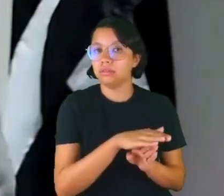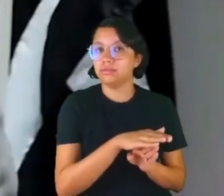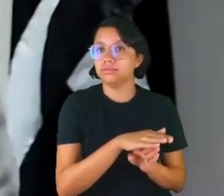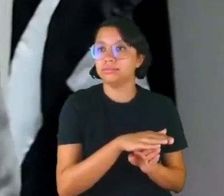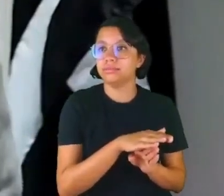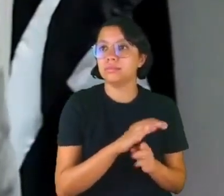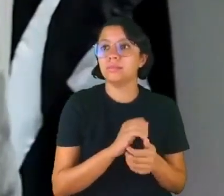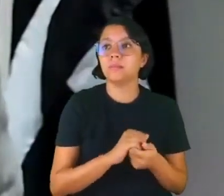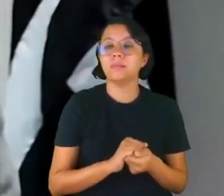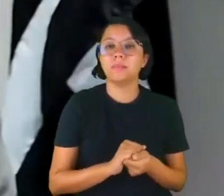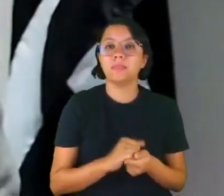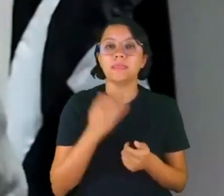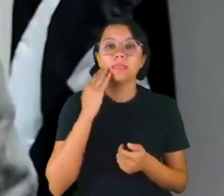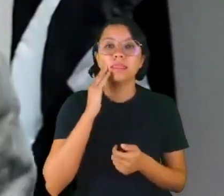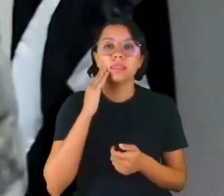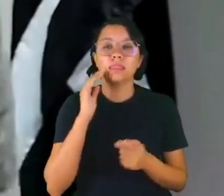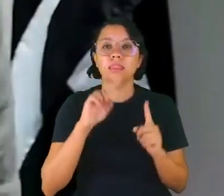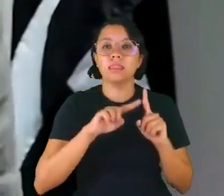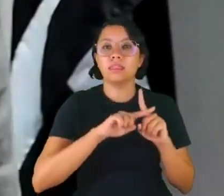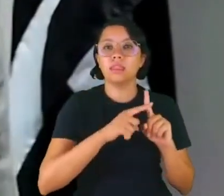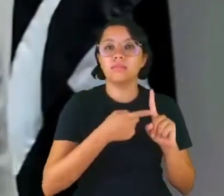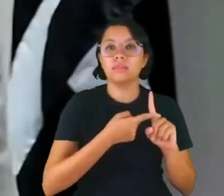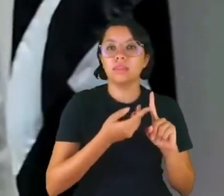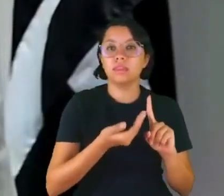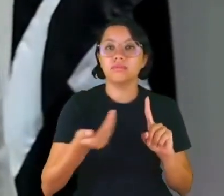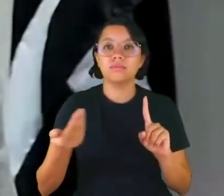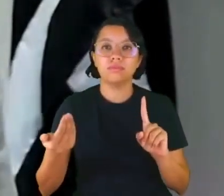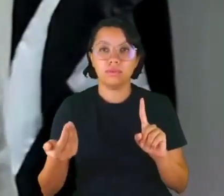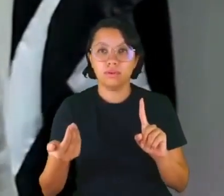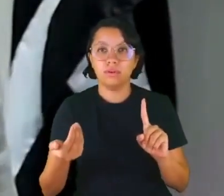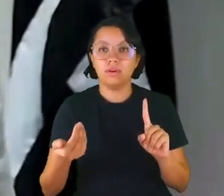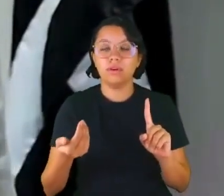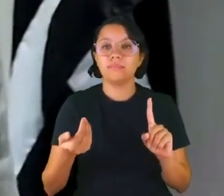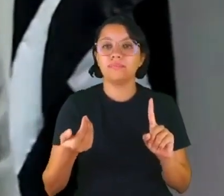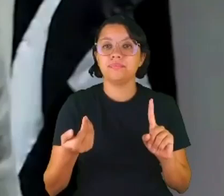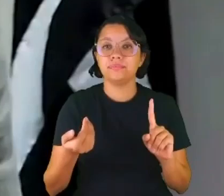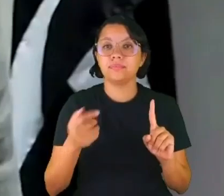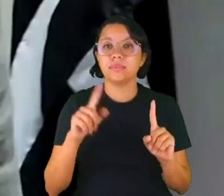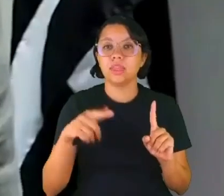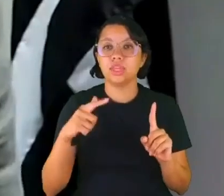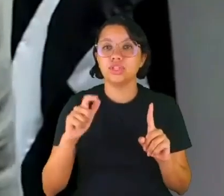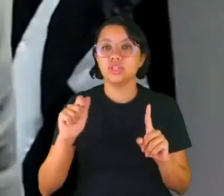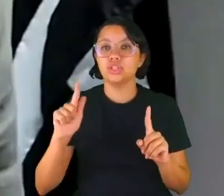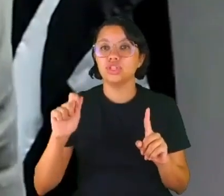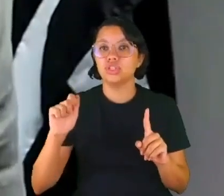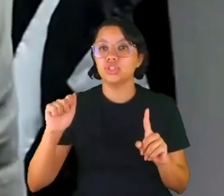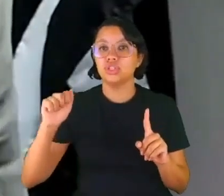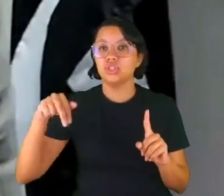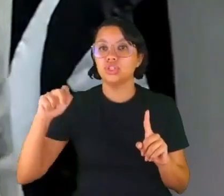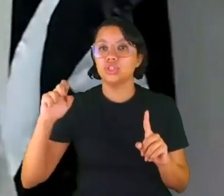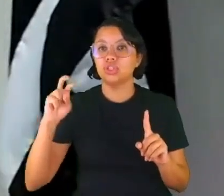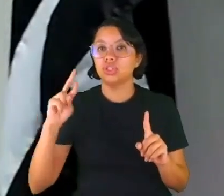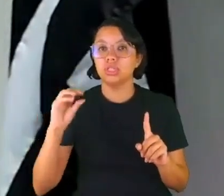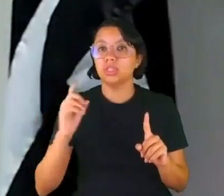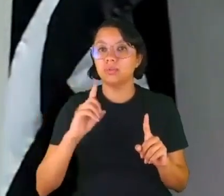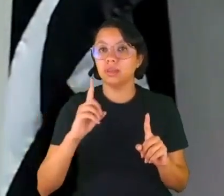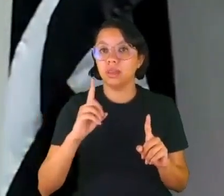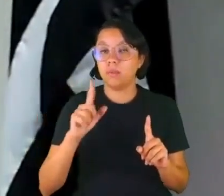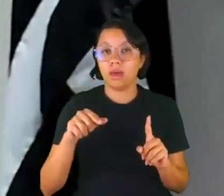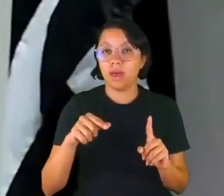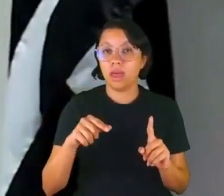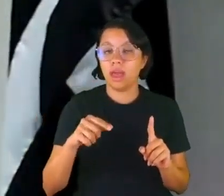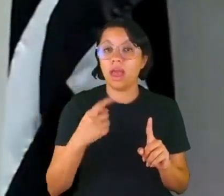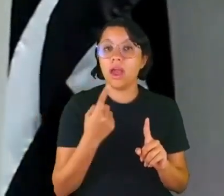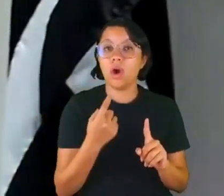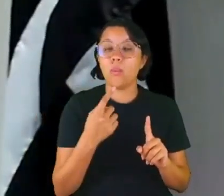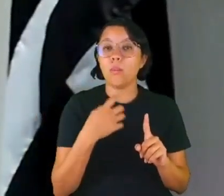é. É uma das formas possíveis da reprodução. Bom, aí foi para a sessão, eu